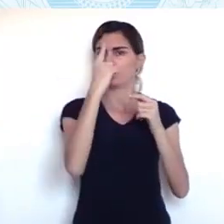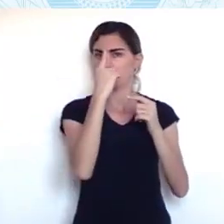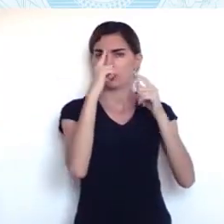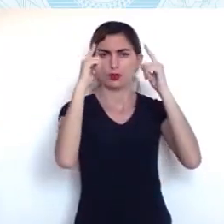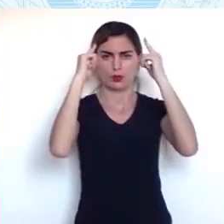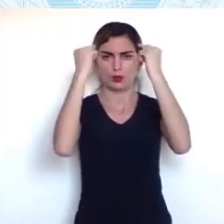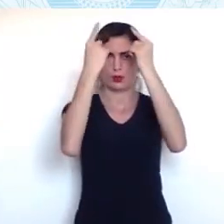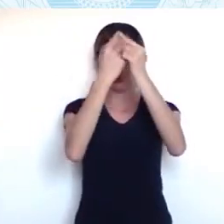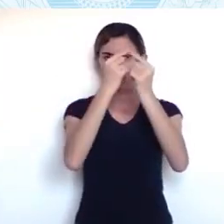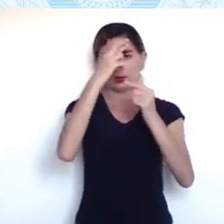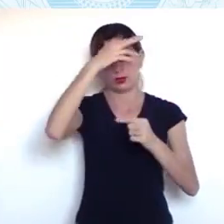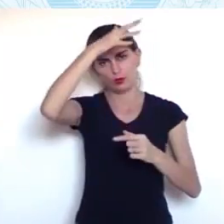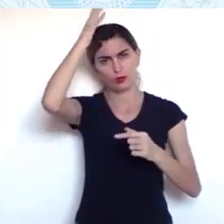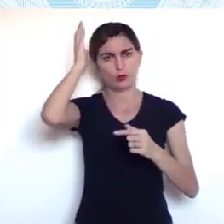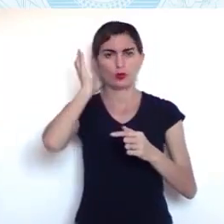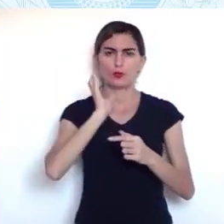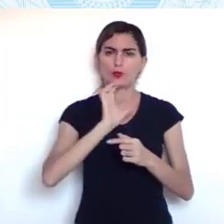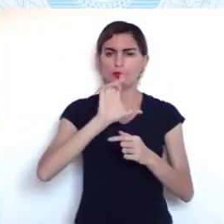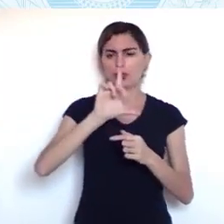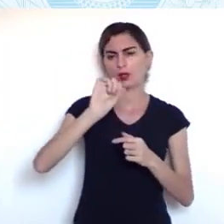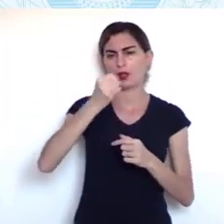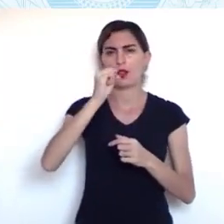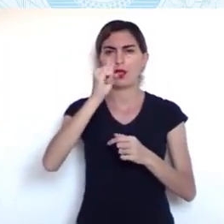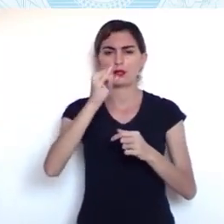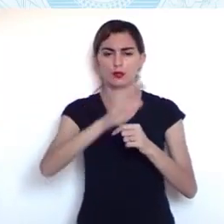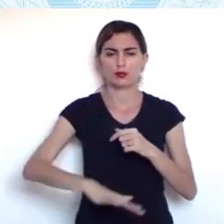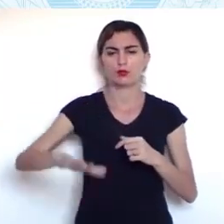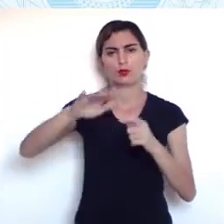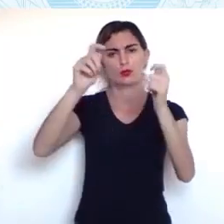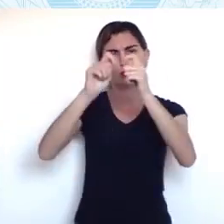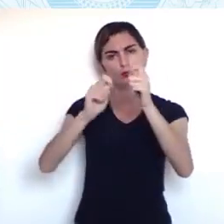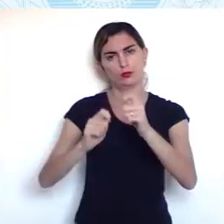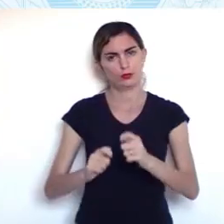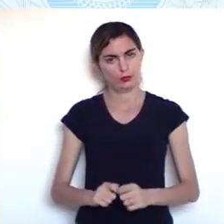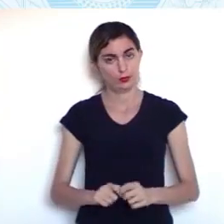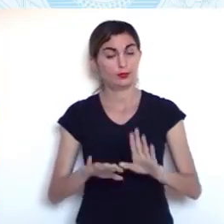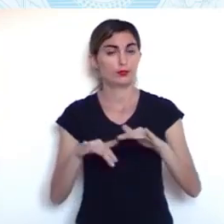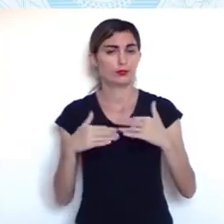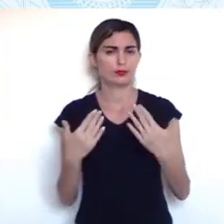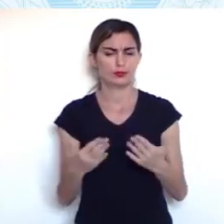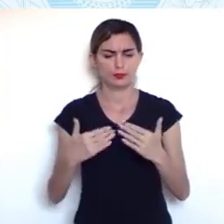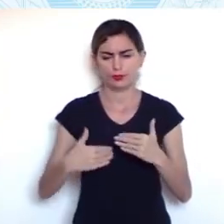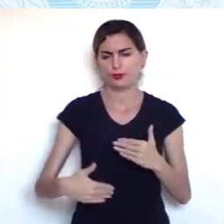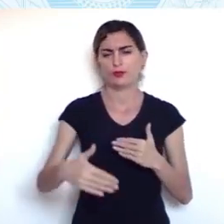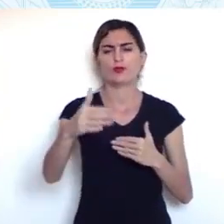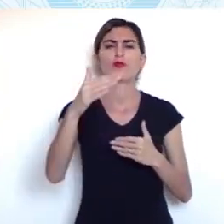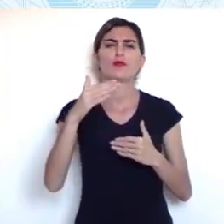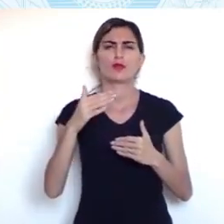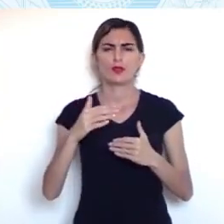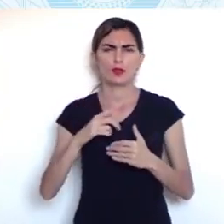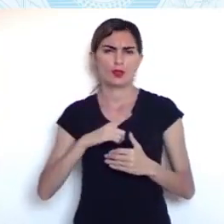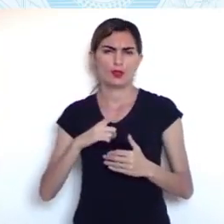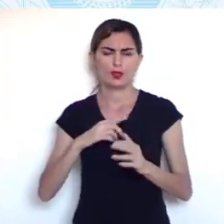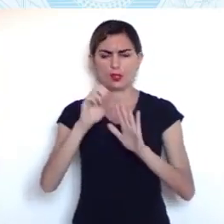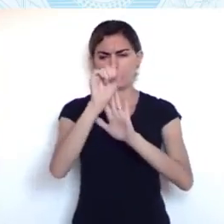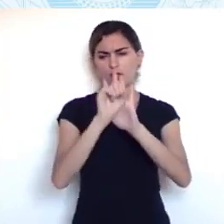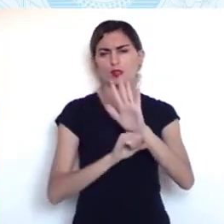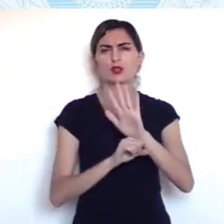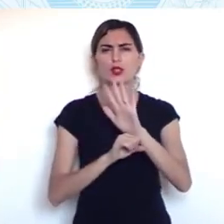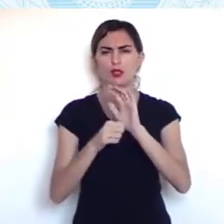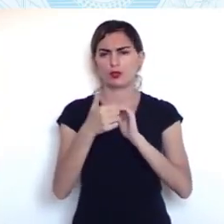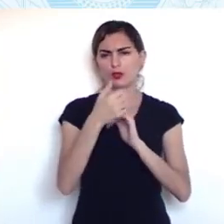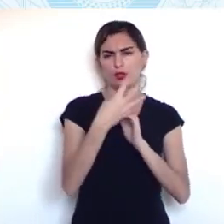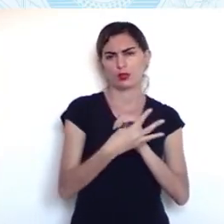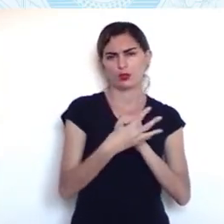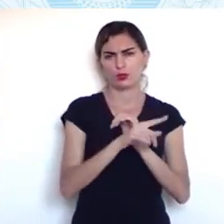greco-romana, algo clássico, né? No campo das artes. Então, o período vai ocorrer do